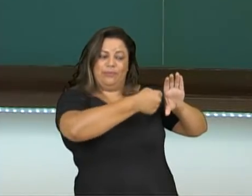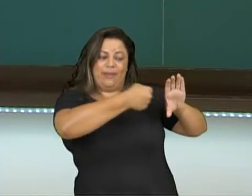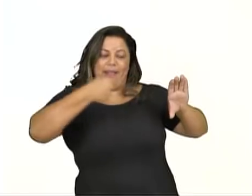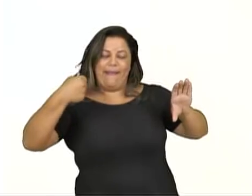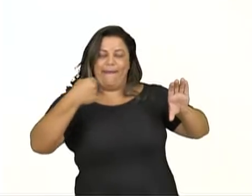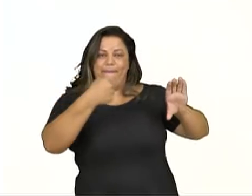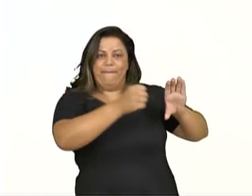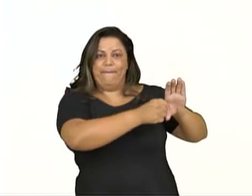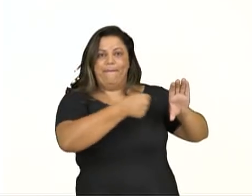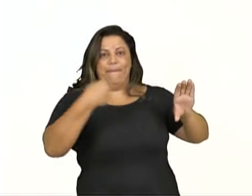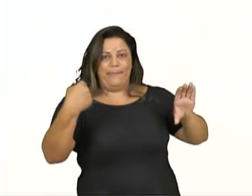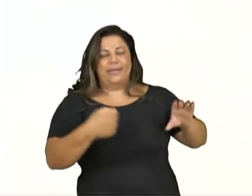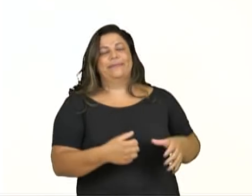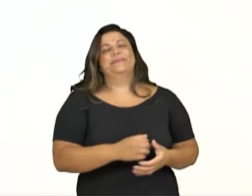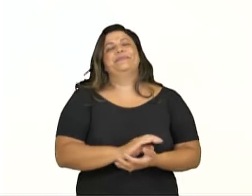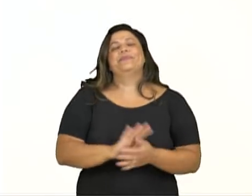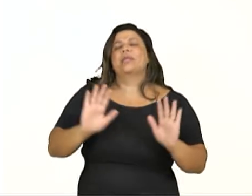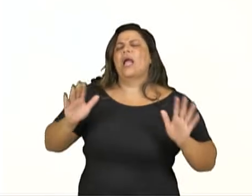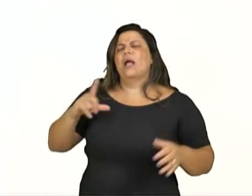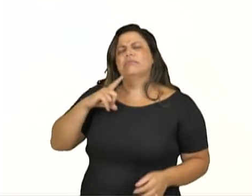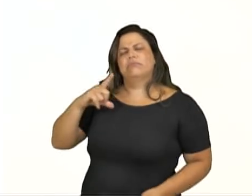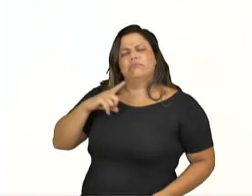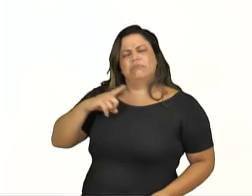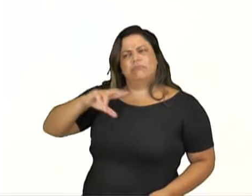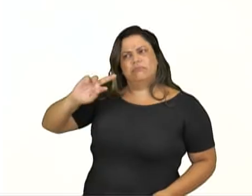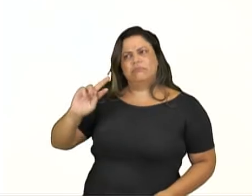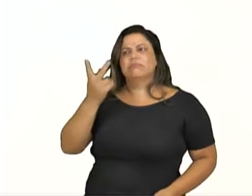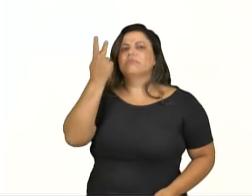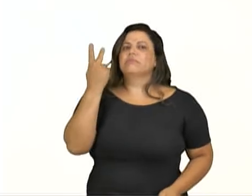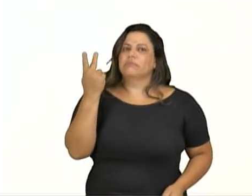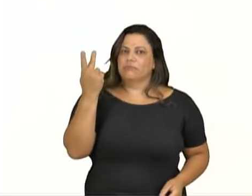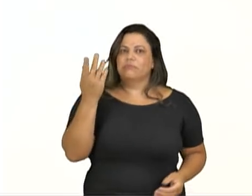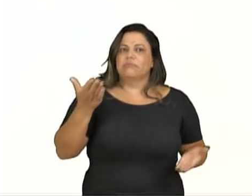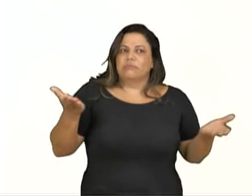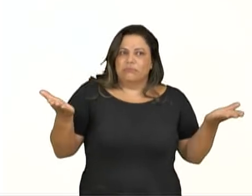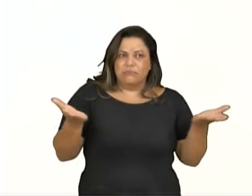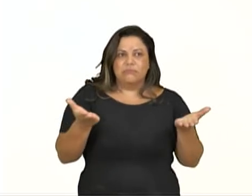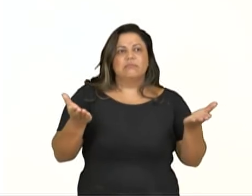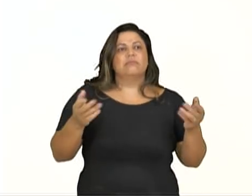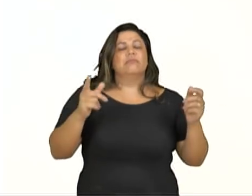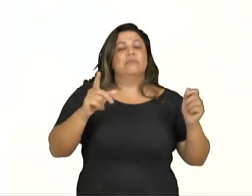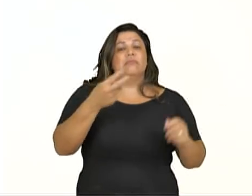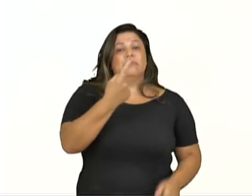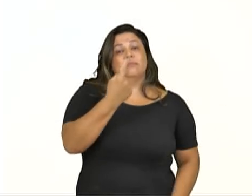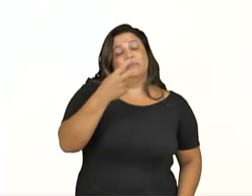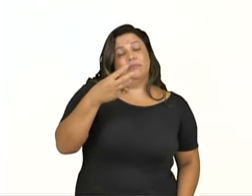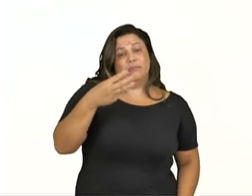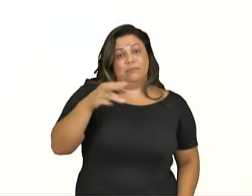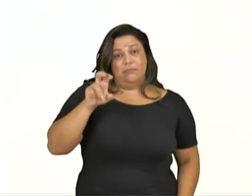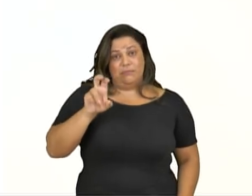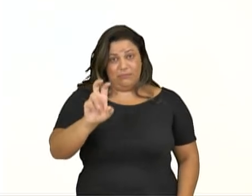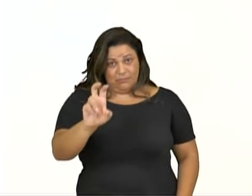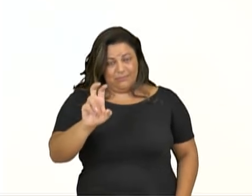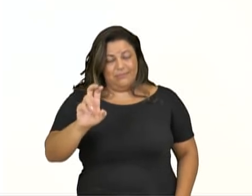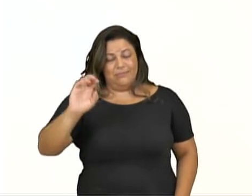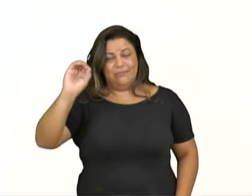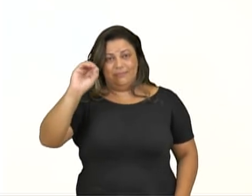anti-horário. Eu já estava no ponto H, estava aqui no movimento anterior. Então, 135 graus eu não